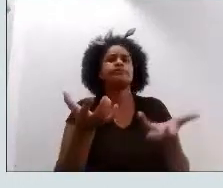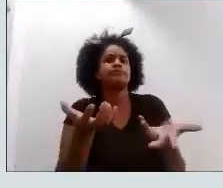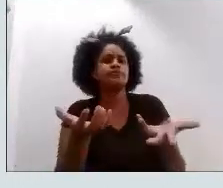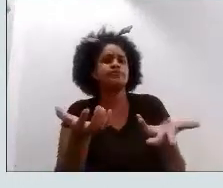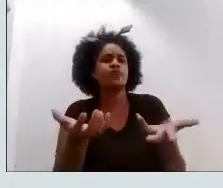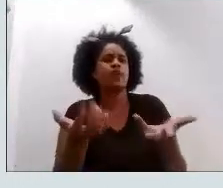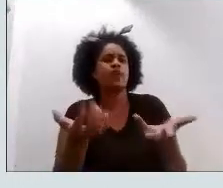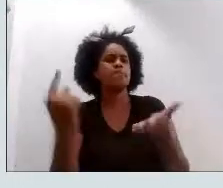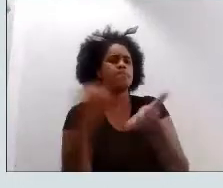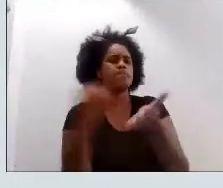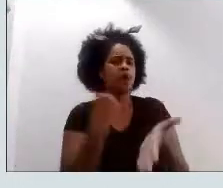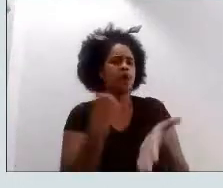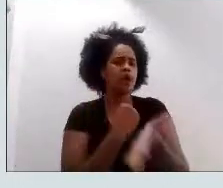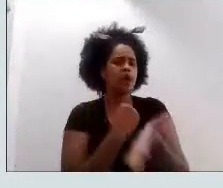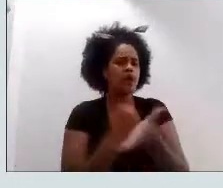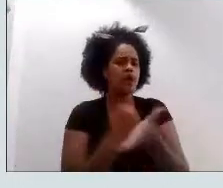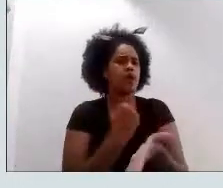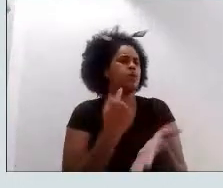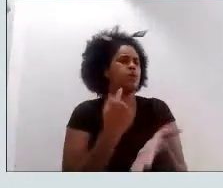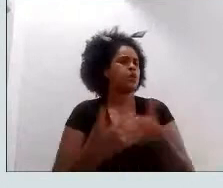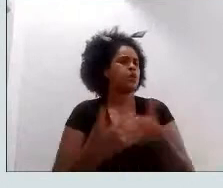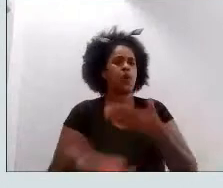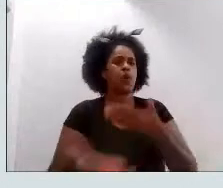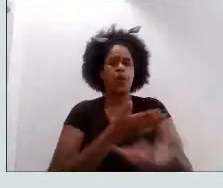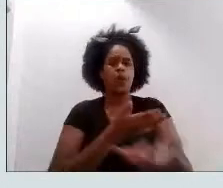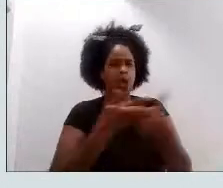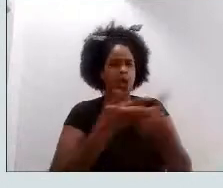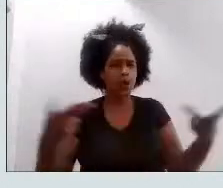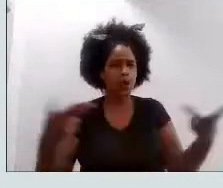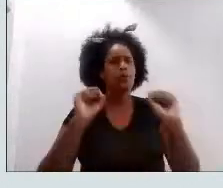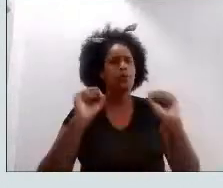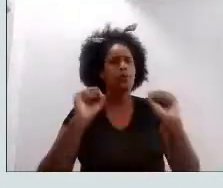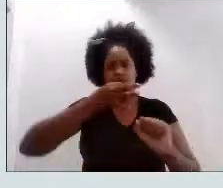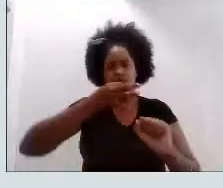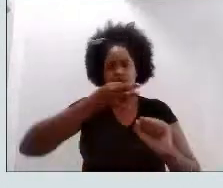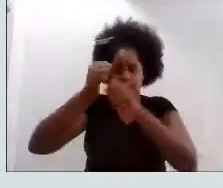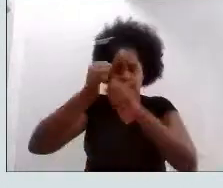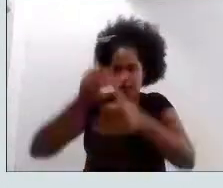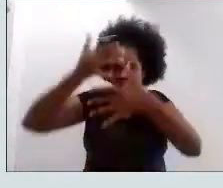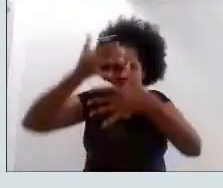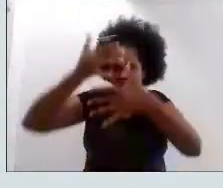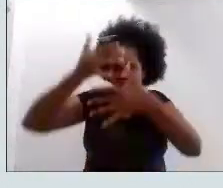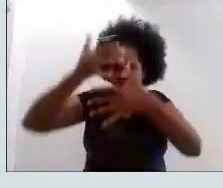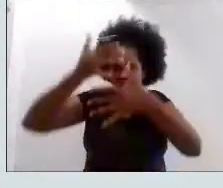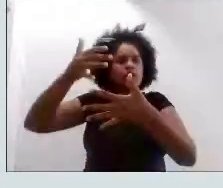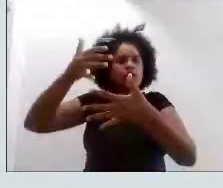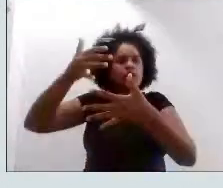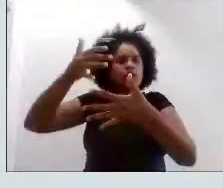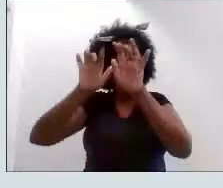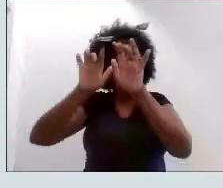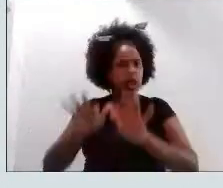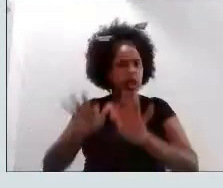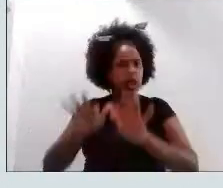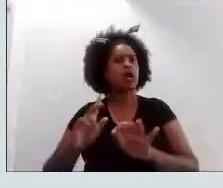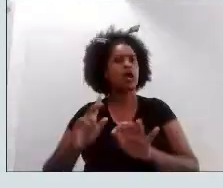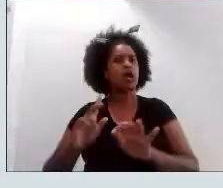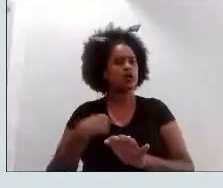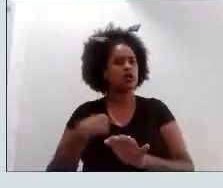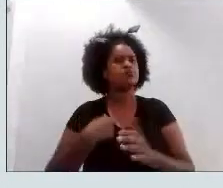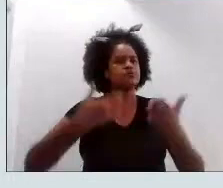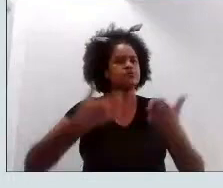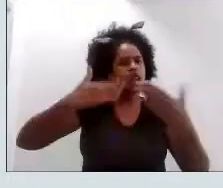perguntar alguma coisa, então vão deixando nos comentários e aí a gente vai interagindo durante a nossa